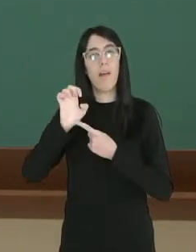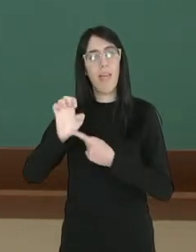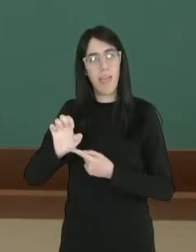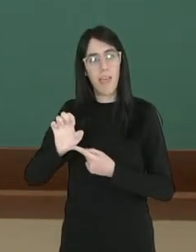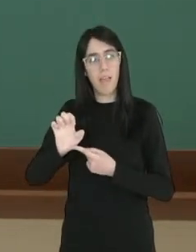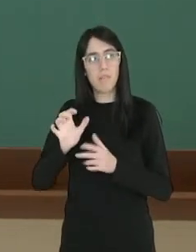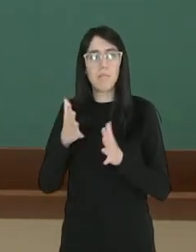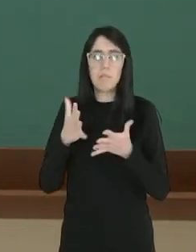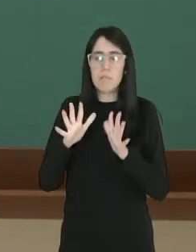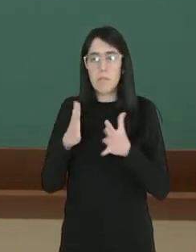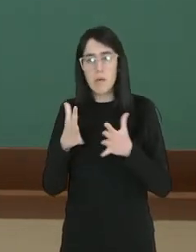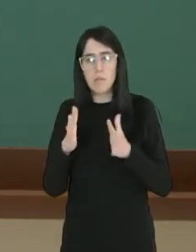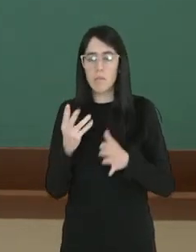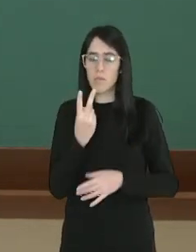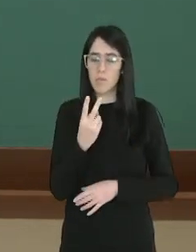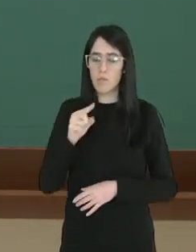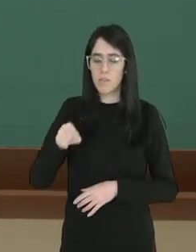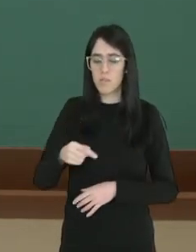aproximadamente